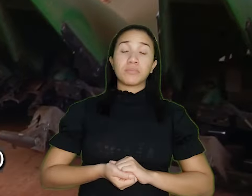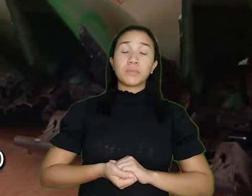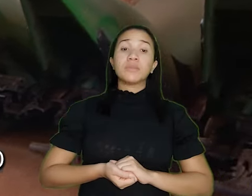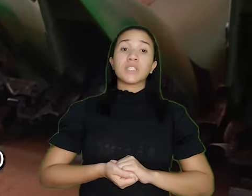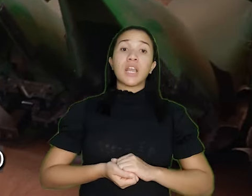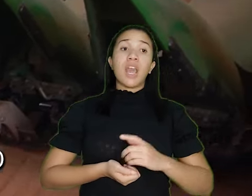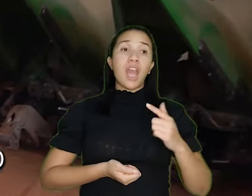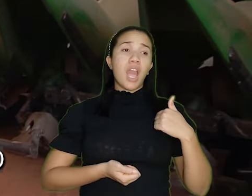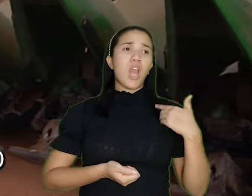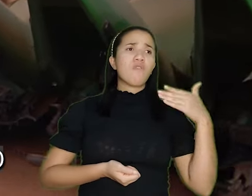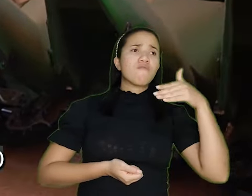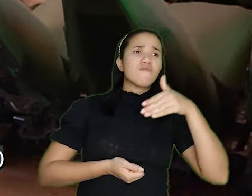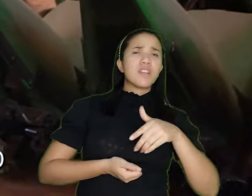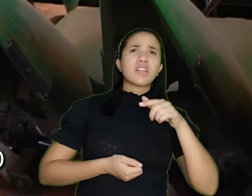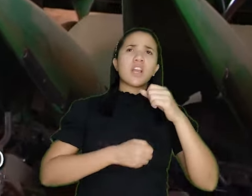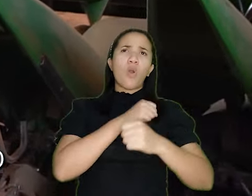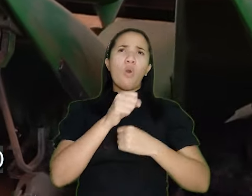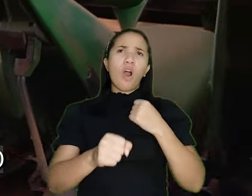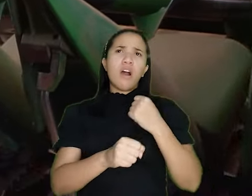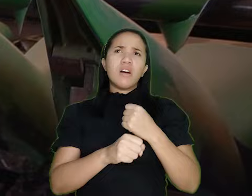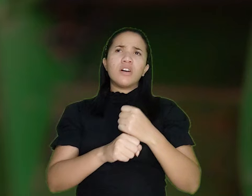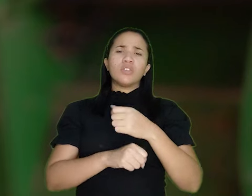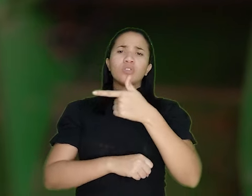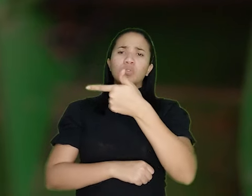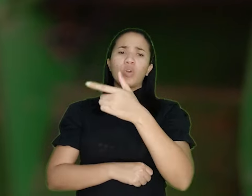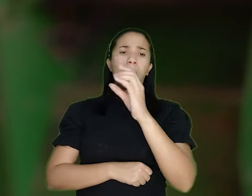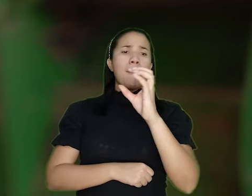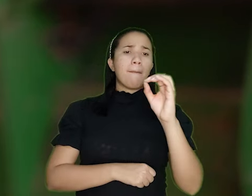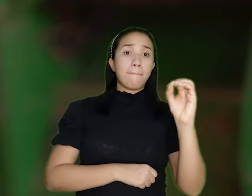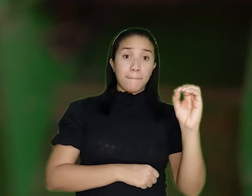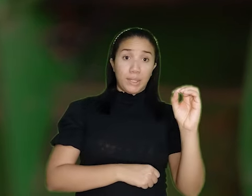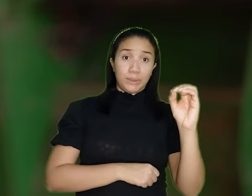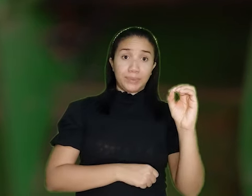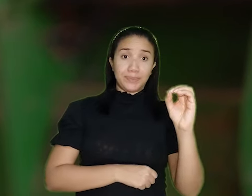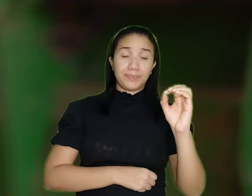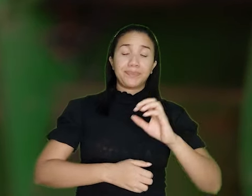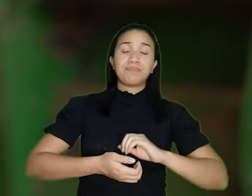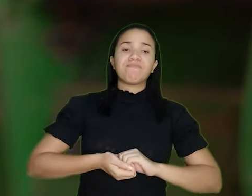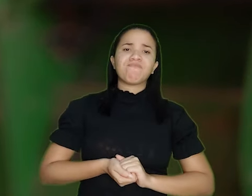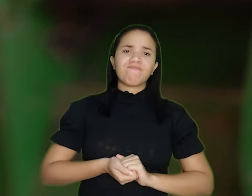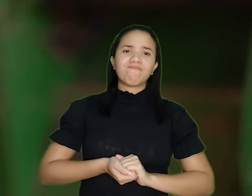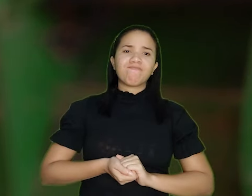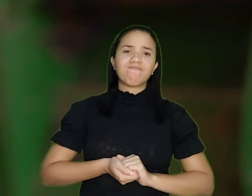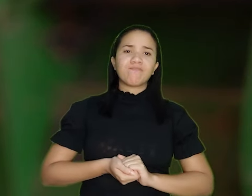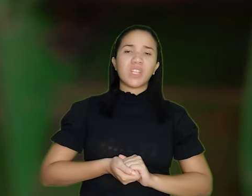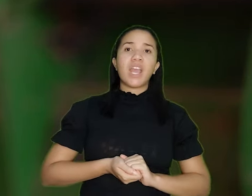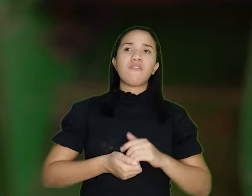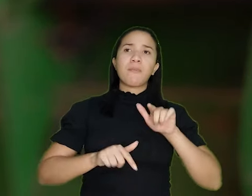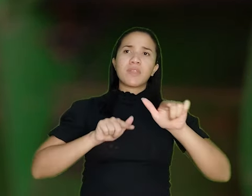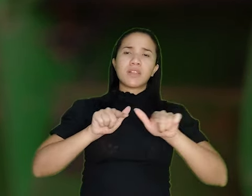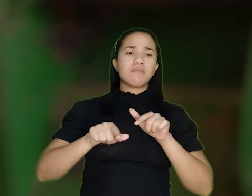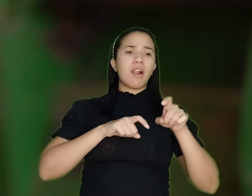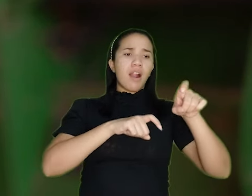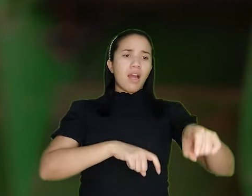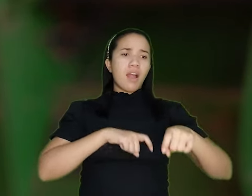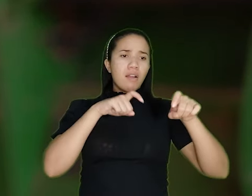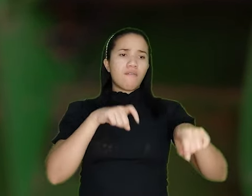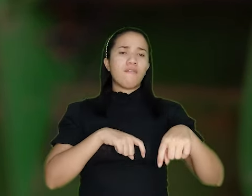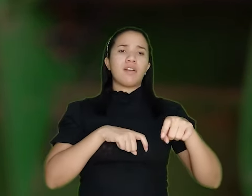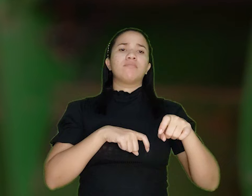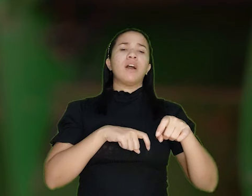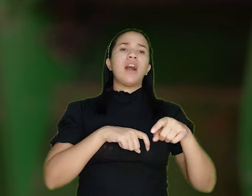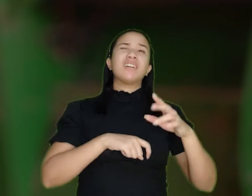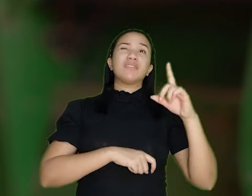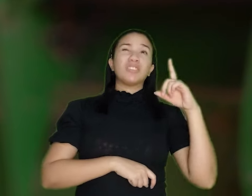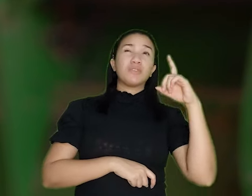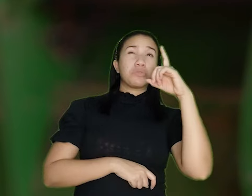Eu vim para Campos Lindos em 2000 e vinha para plantar lavoura. E aí